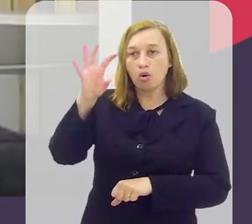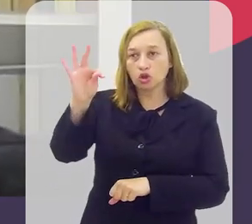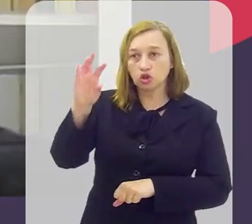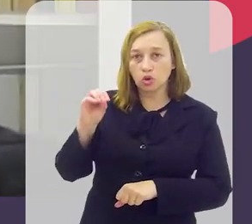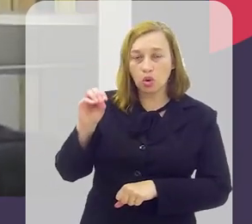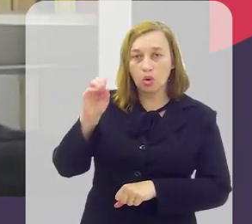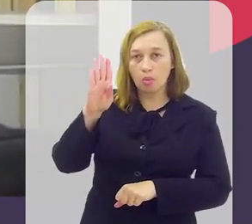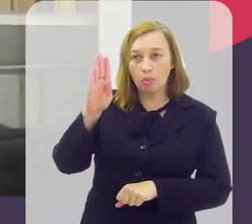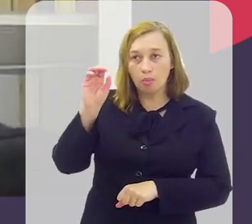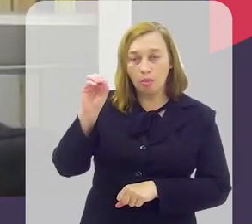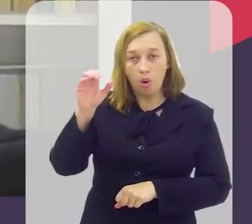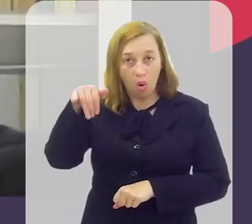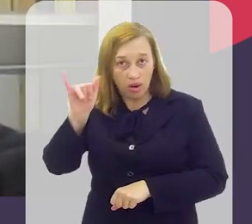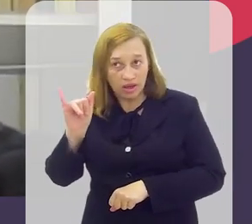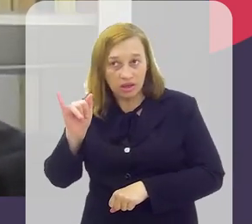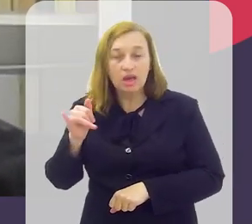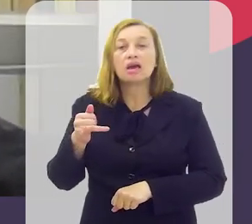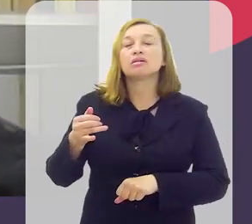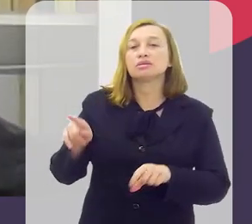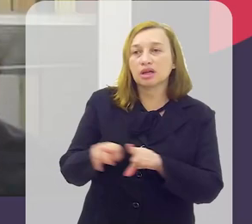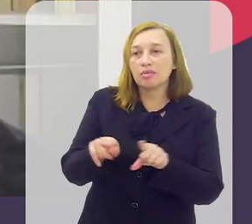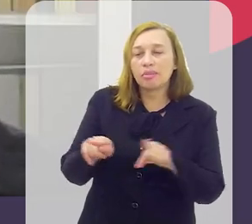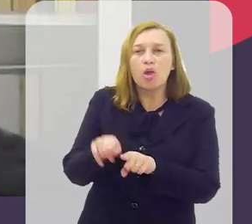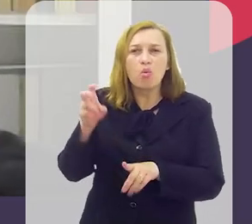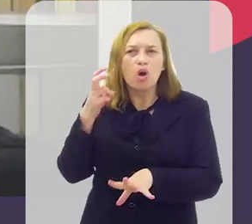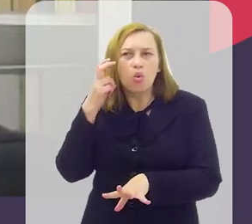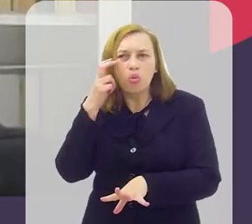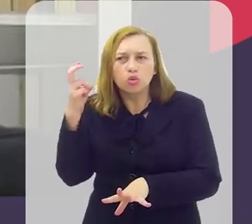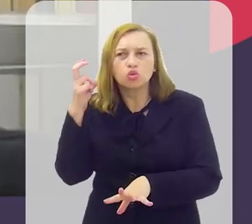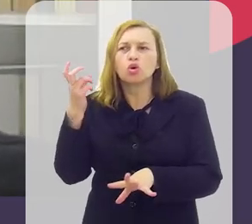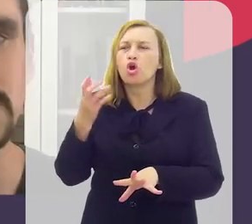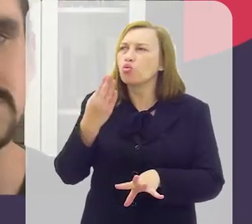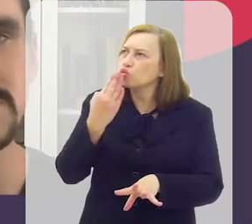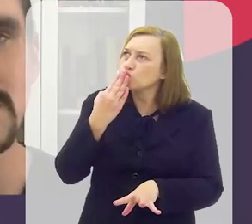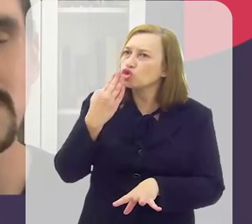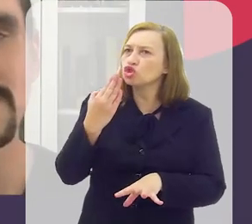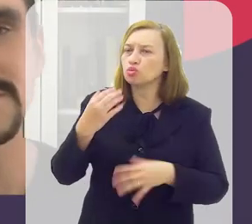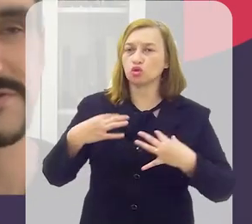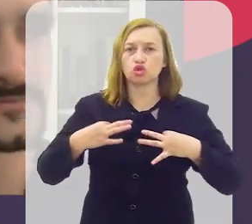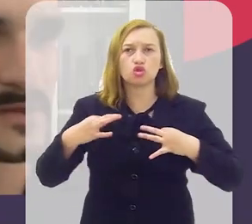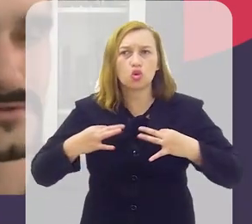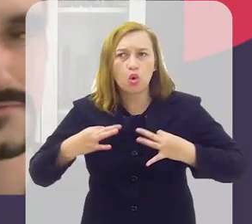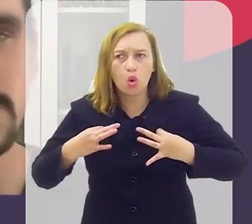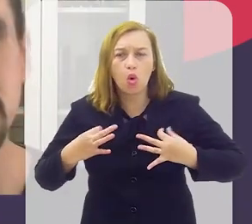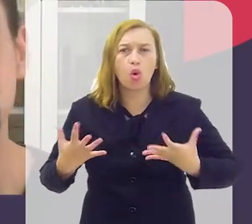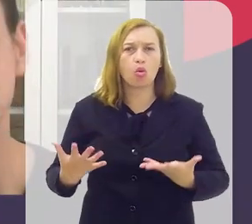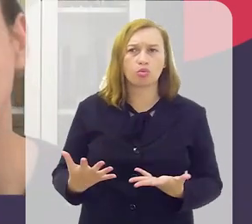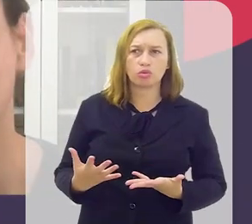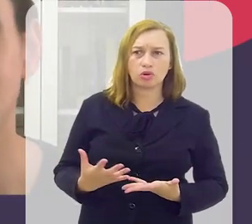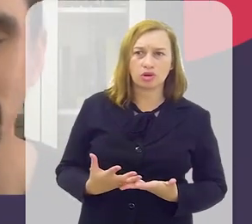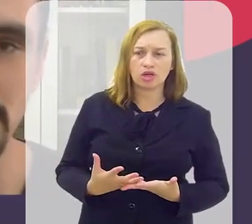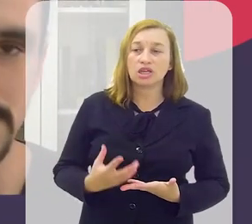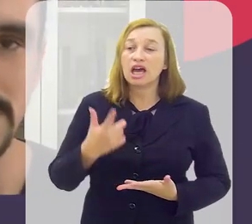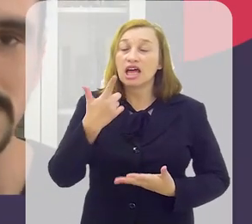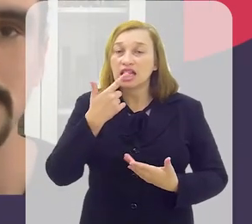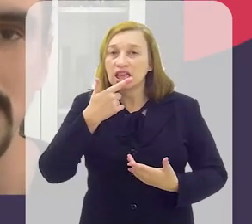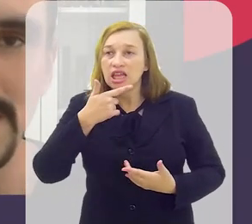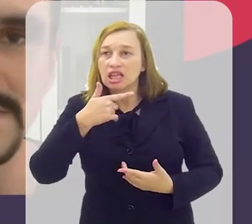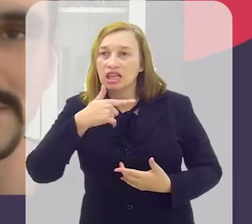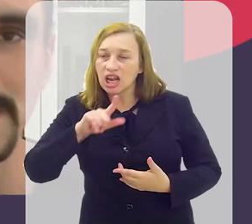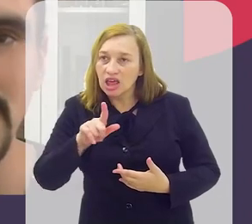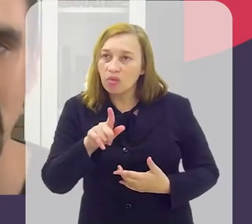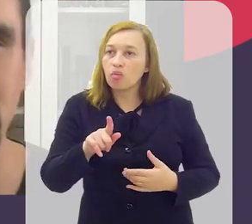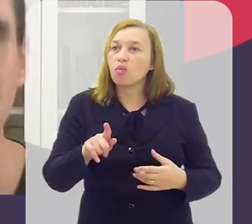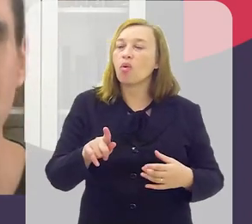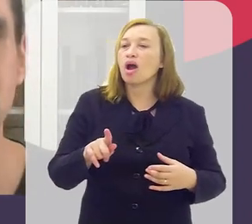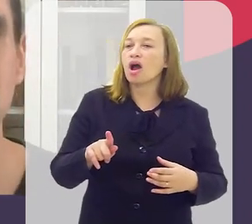viu também que tinha até uma certa cultura motoboy, um tipo de vestimento, um tipo de estética, um tipo de